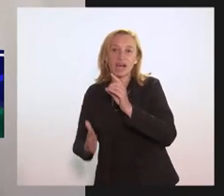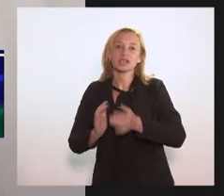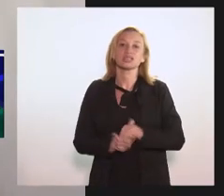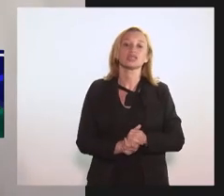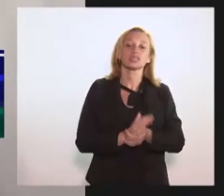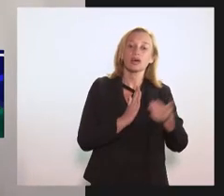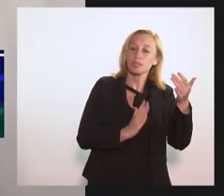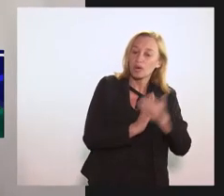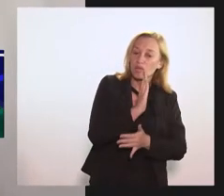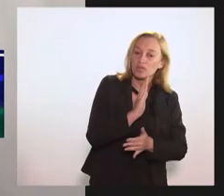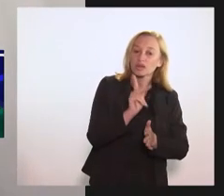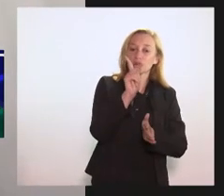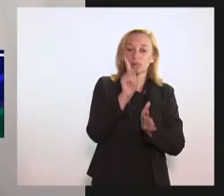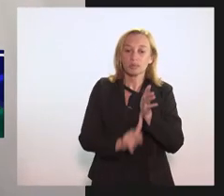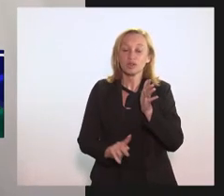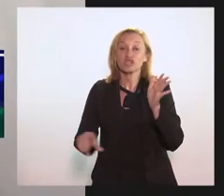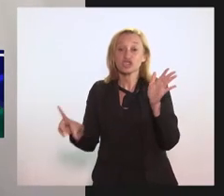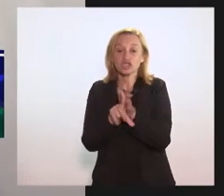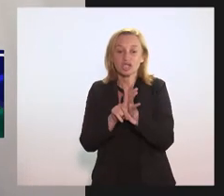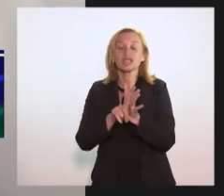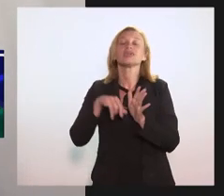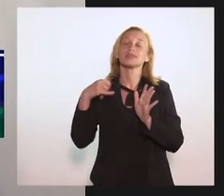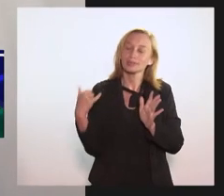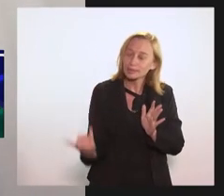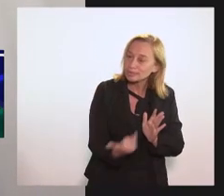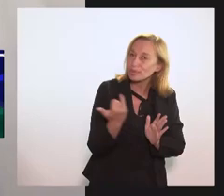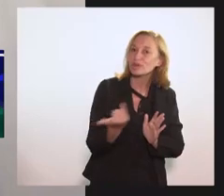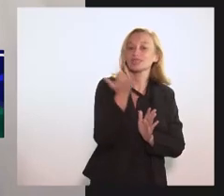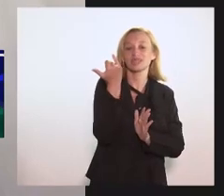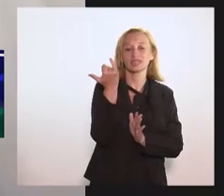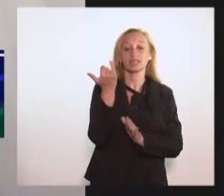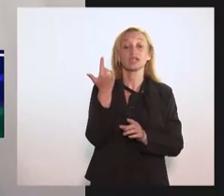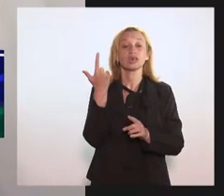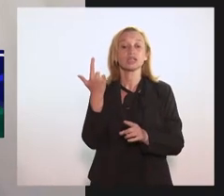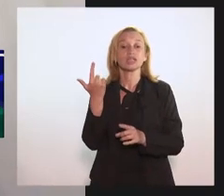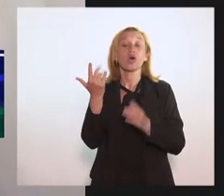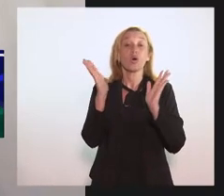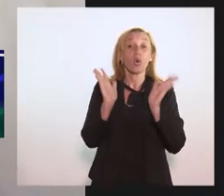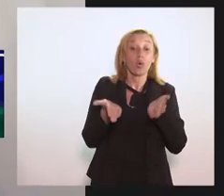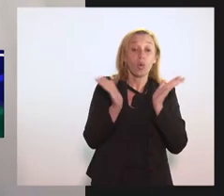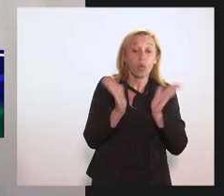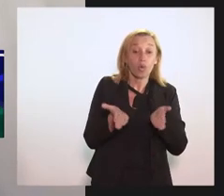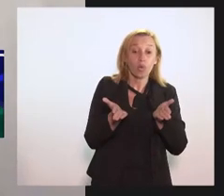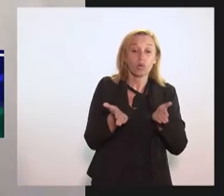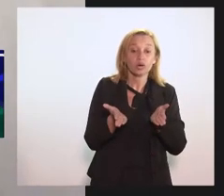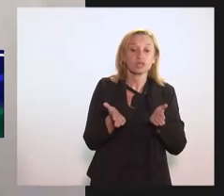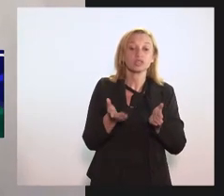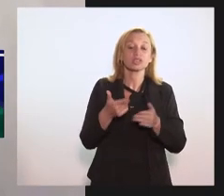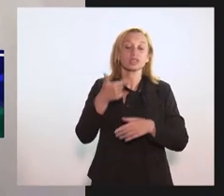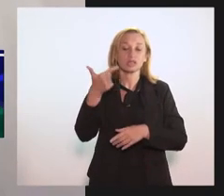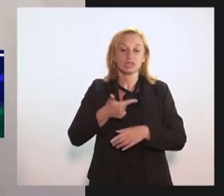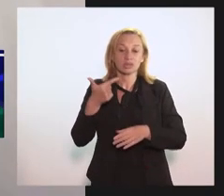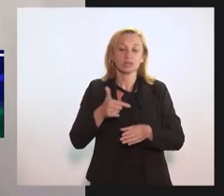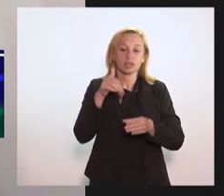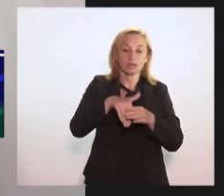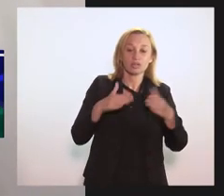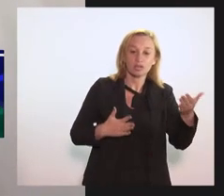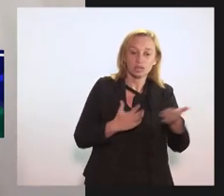vem aprovando projetos de leis importantíssimos, como o que hoje passou em segunda votação,